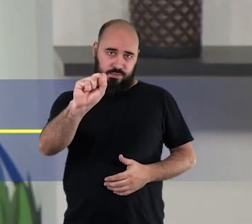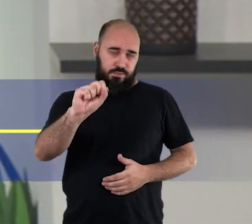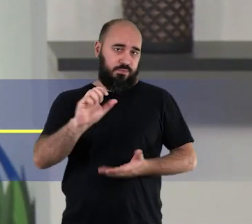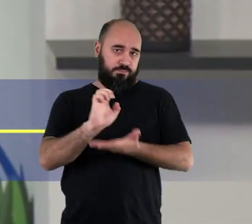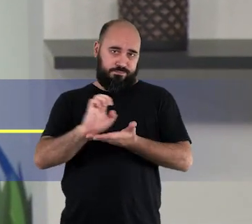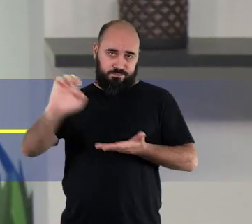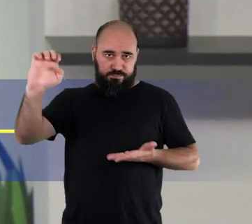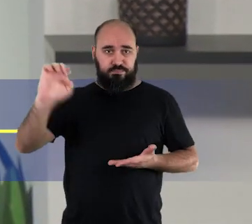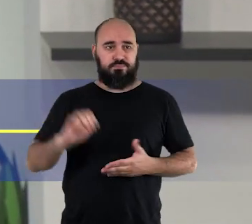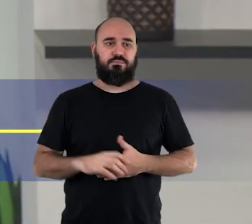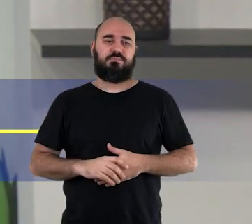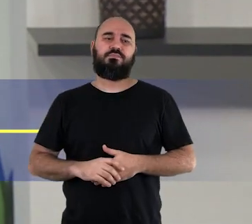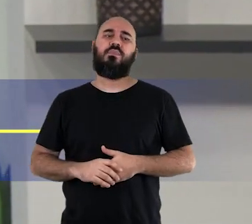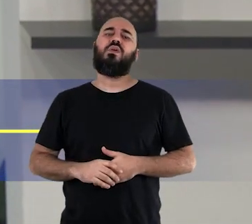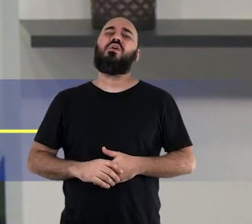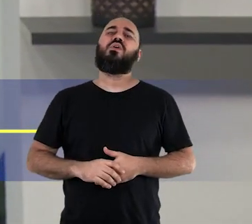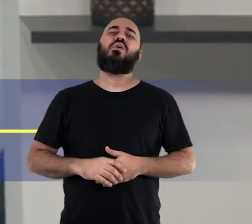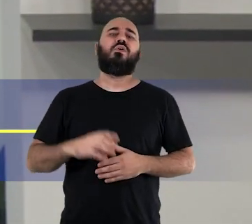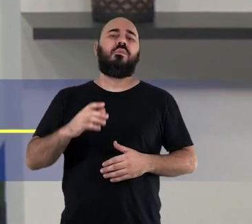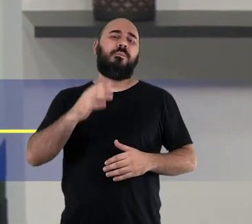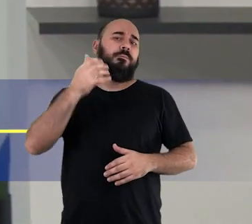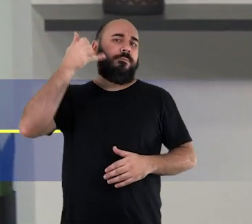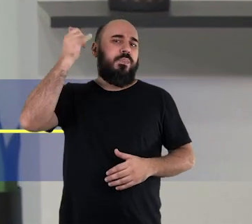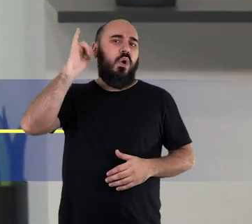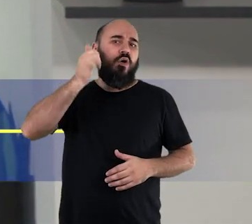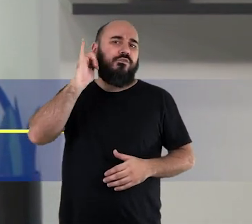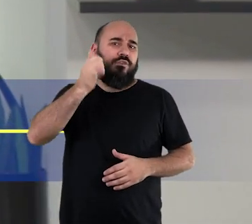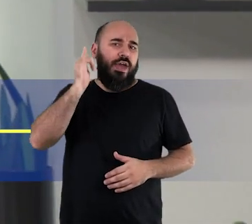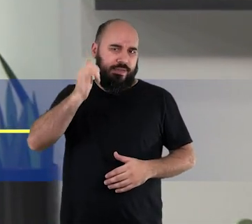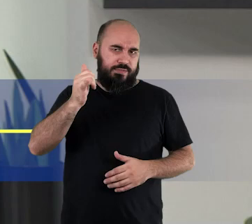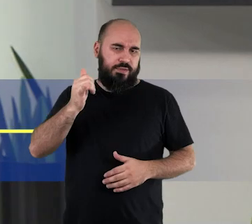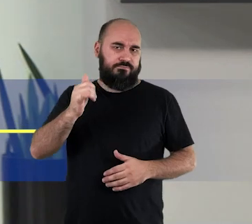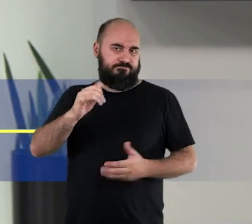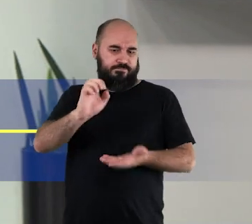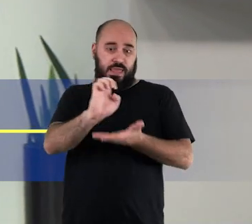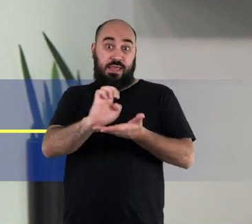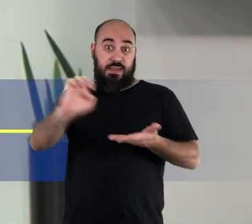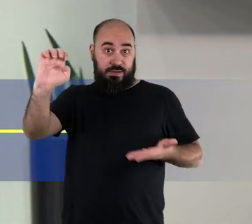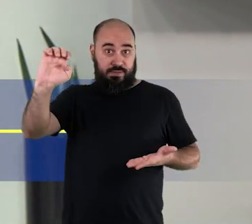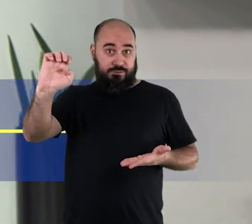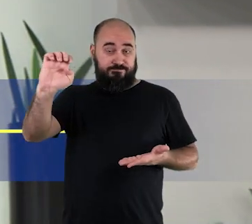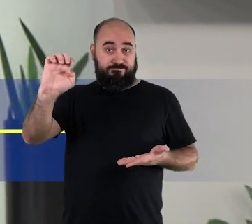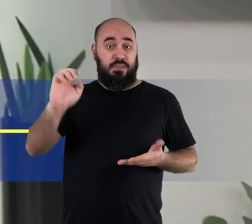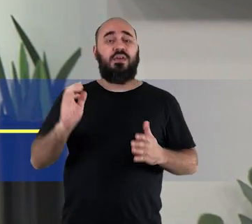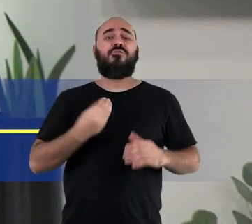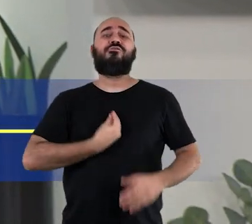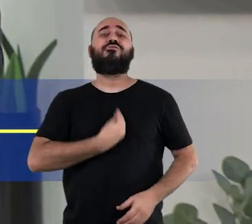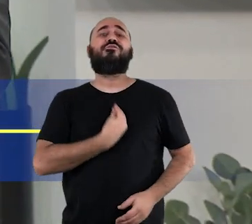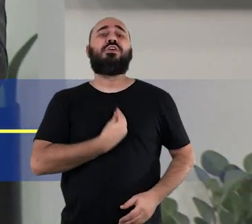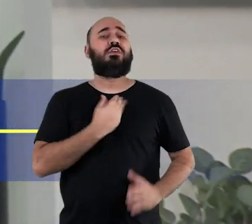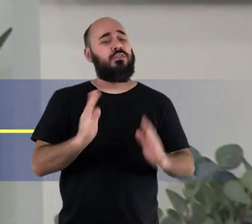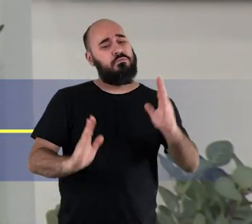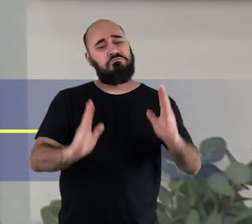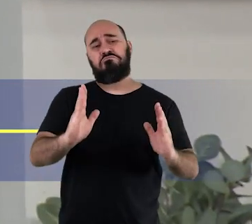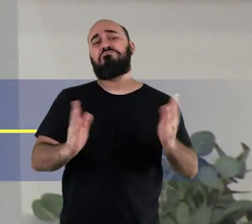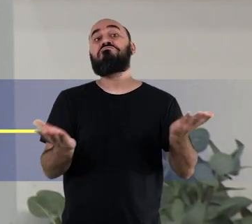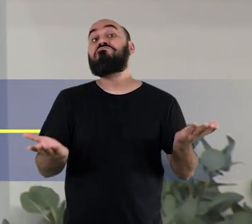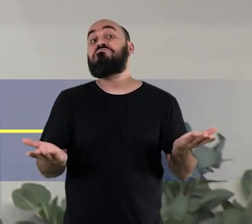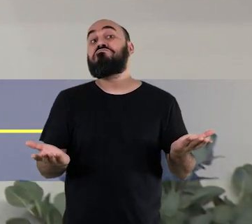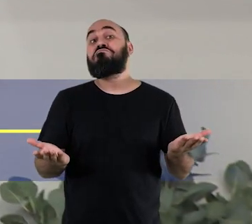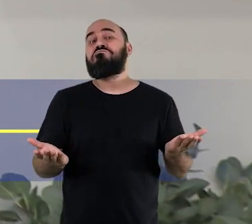qual o profeta Elias viveu. De acordo com a Bíblia, após o período dos juízes, a monarquia